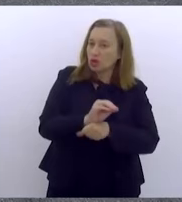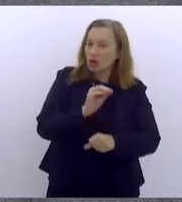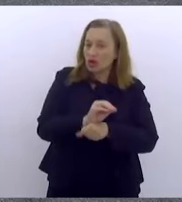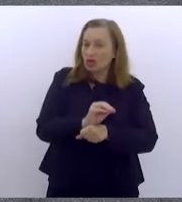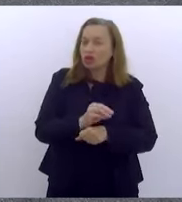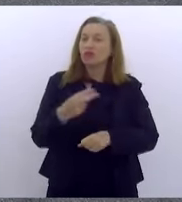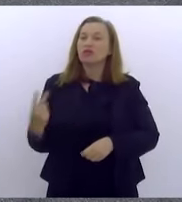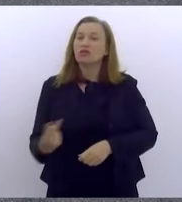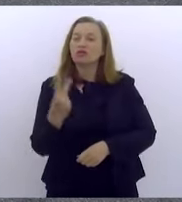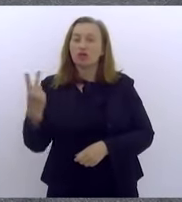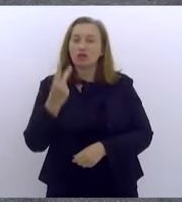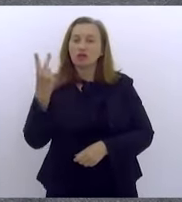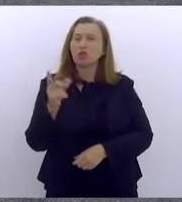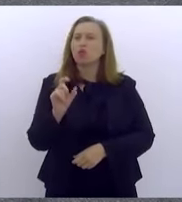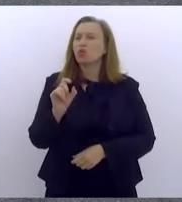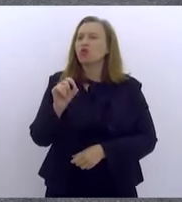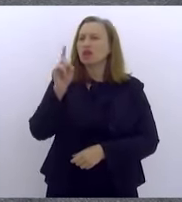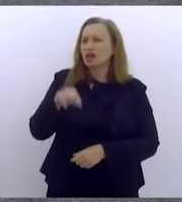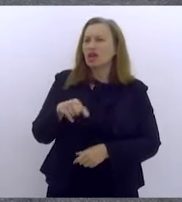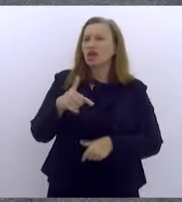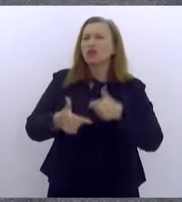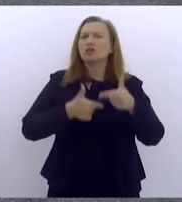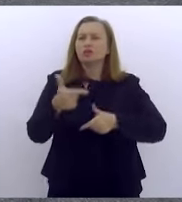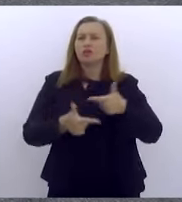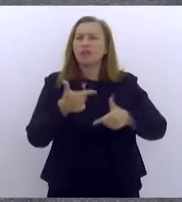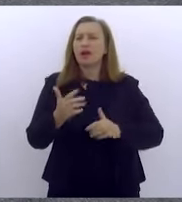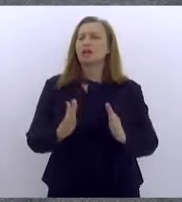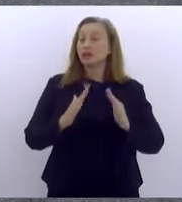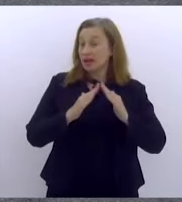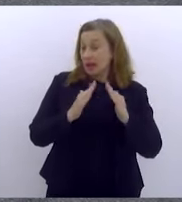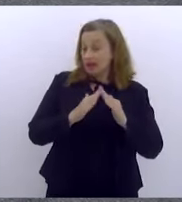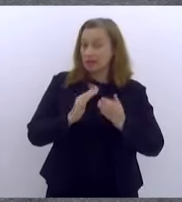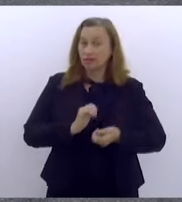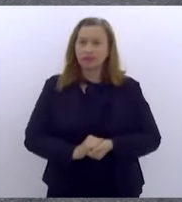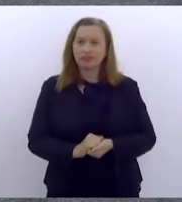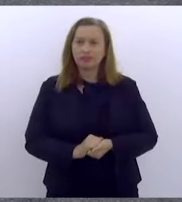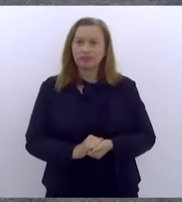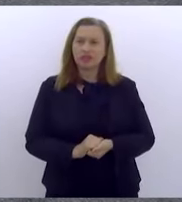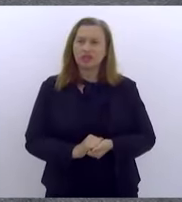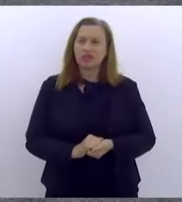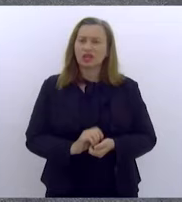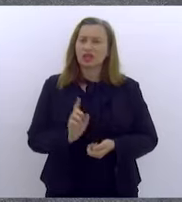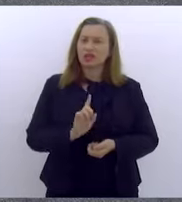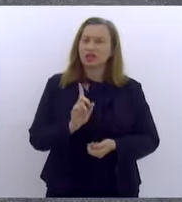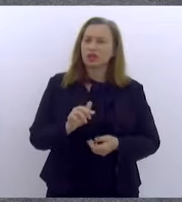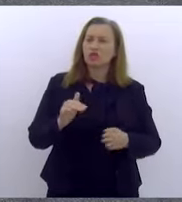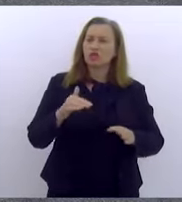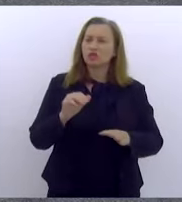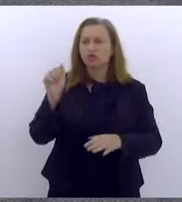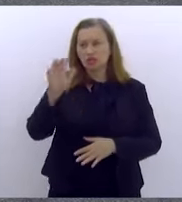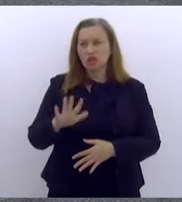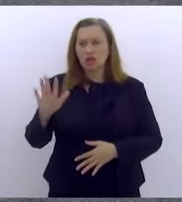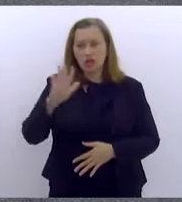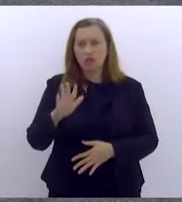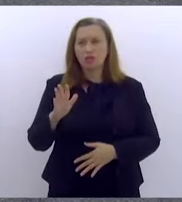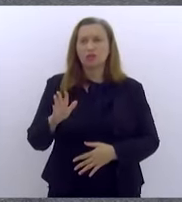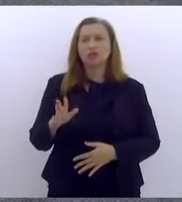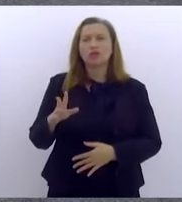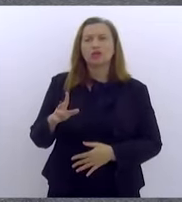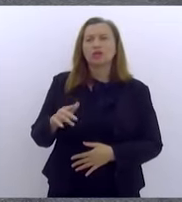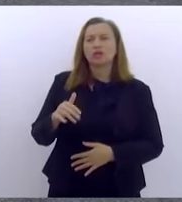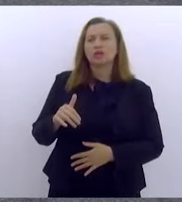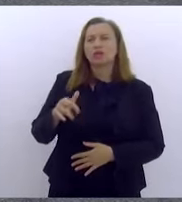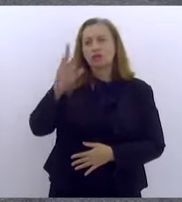e quantificar o que é o trabalho doméstico e não doméstico em todas as suas dimensões, que Vossa Excelência fez